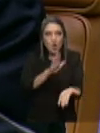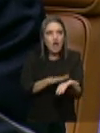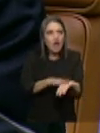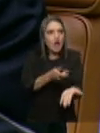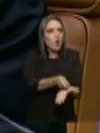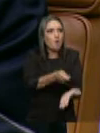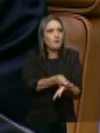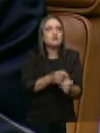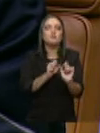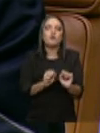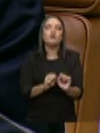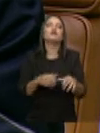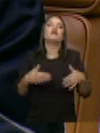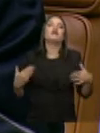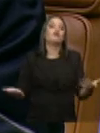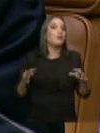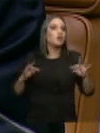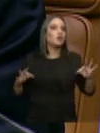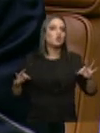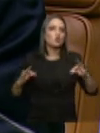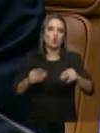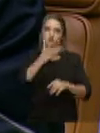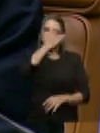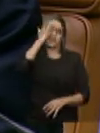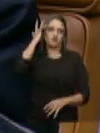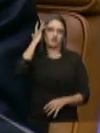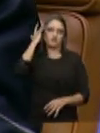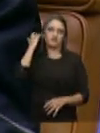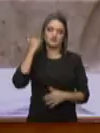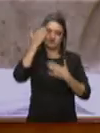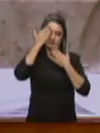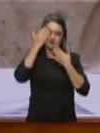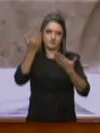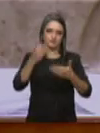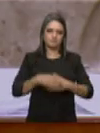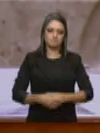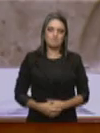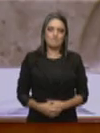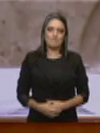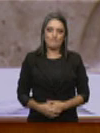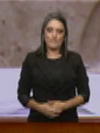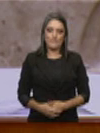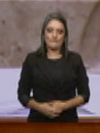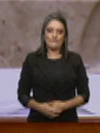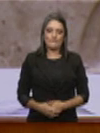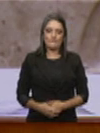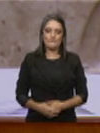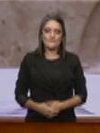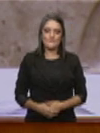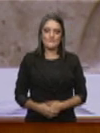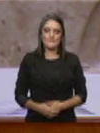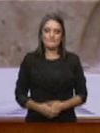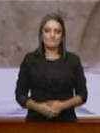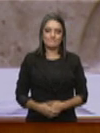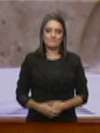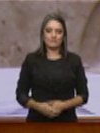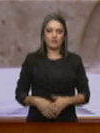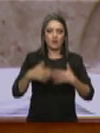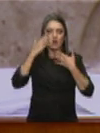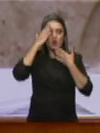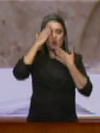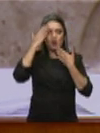as pessoas e a todos os contribuintes. Muito obrigado, presidente. Obrigada, ministro Luiz Roberto. Pois não,